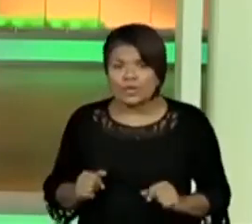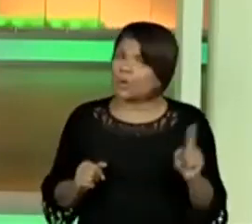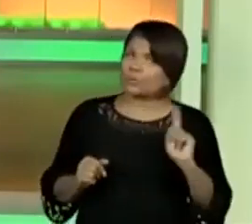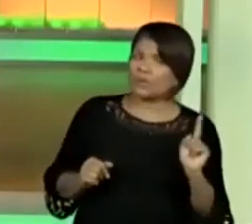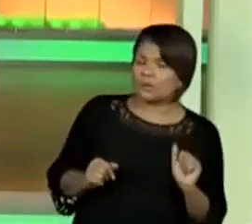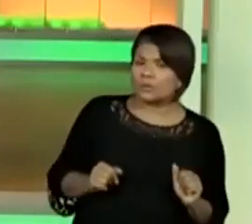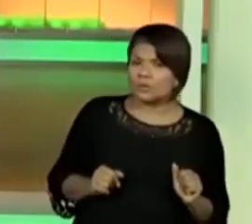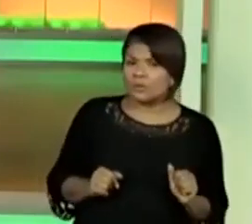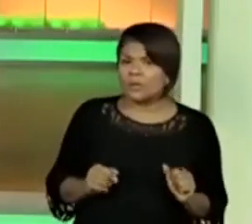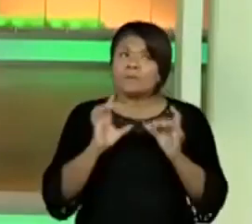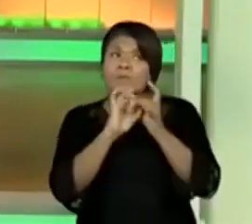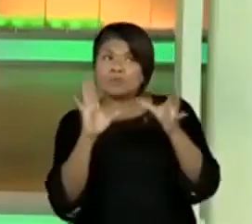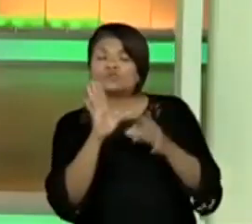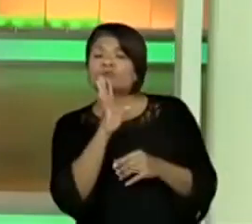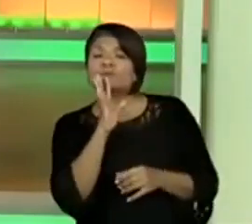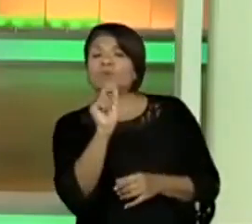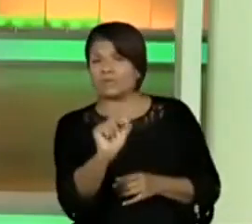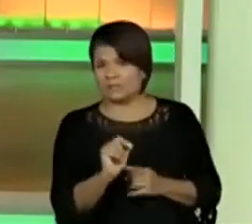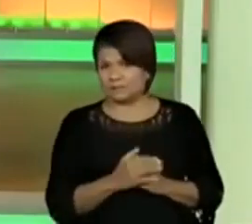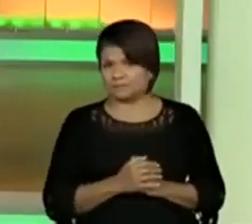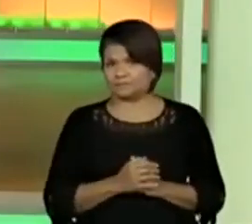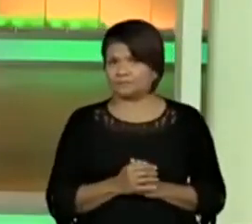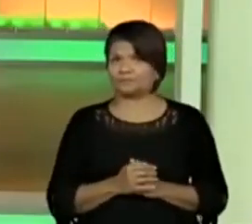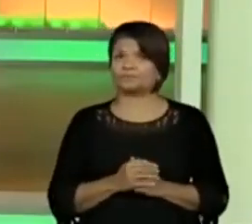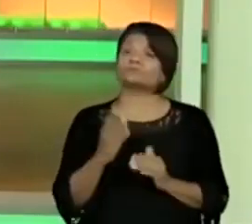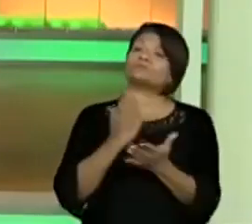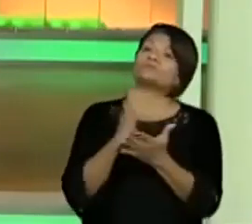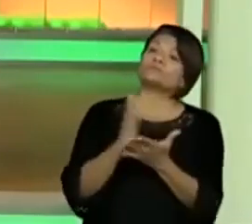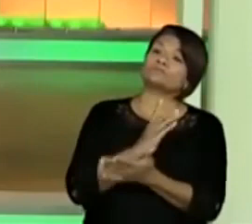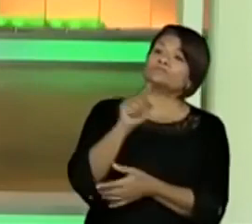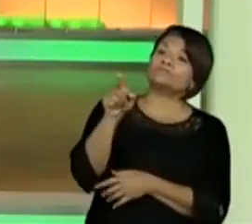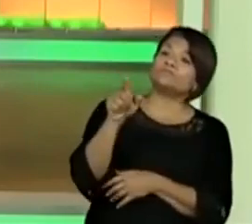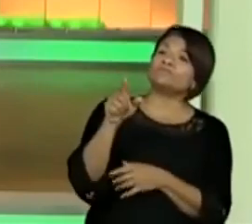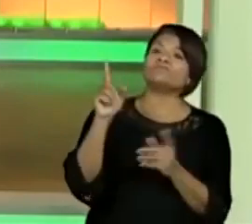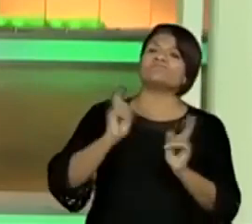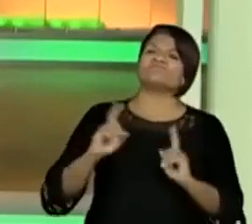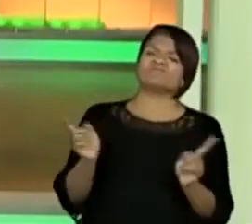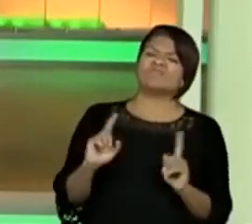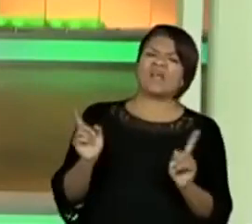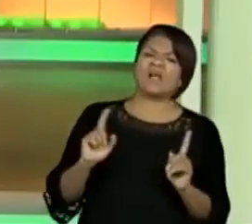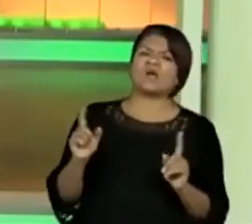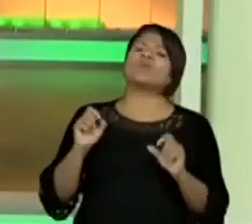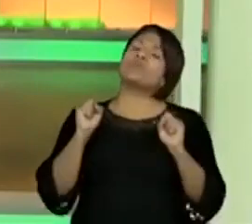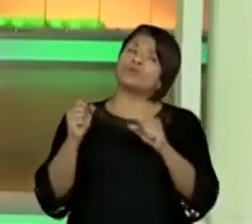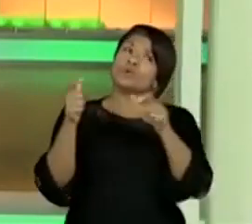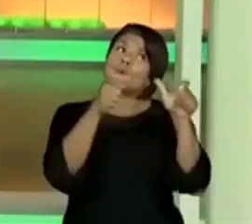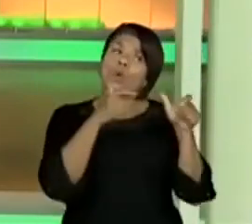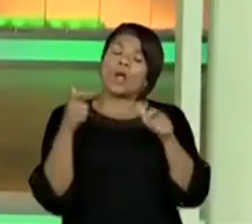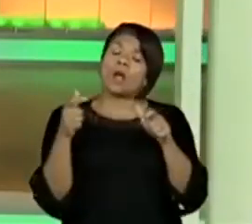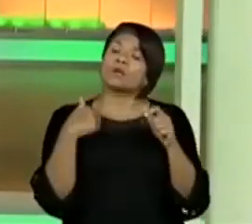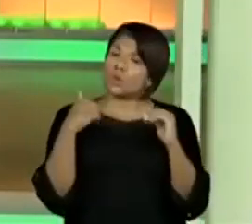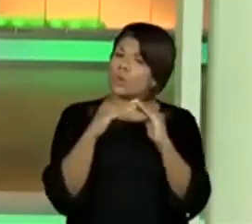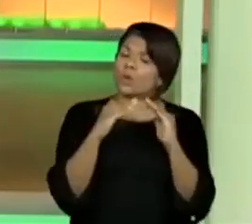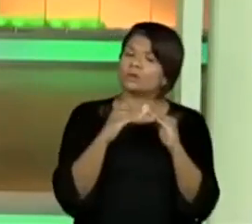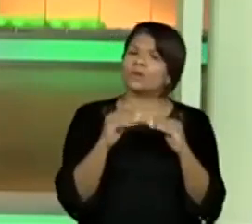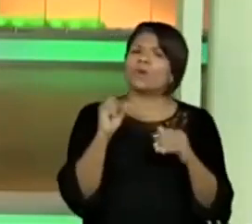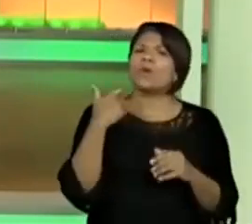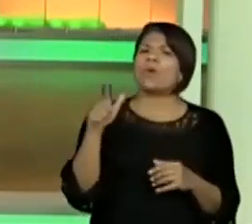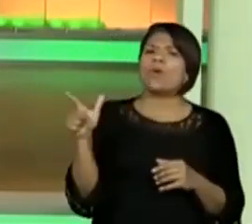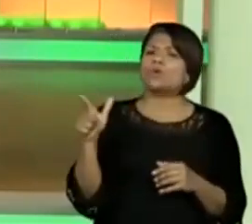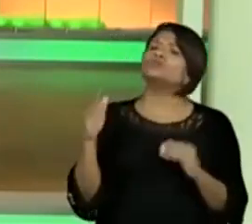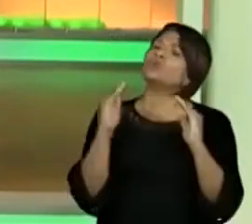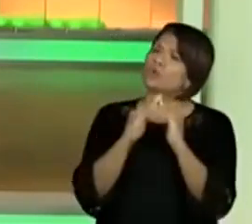permite conhecer o quê? Vamos lá. Alguns dizem que estão amando, porque daí pode conhecer lugares. Podem o quê?